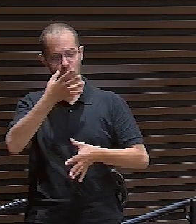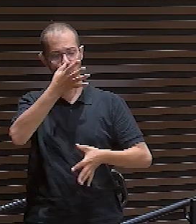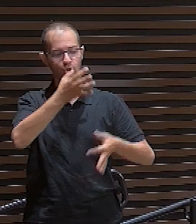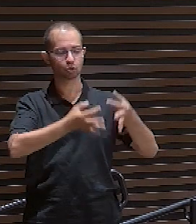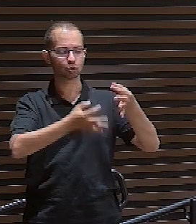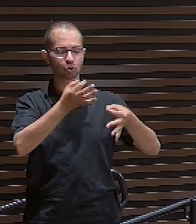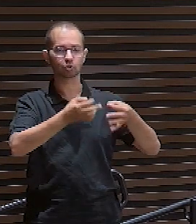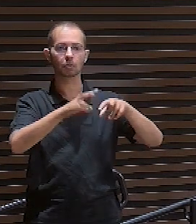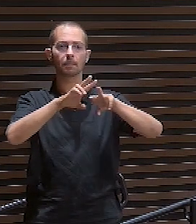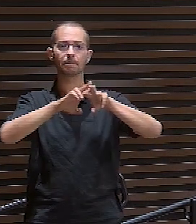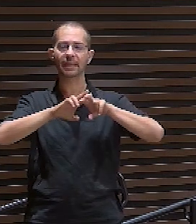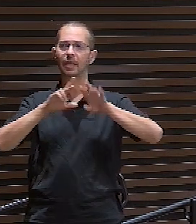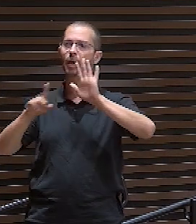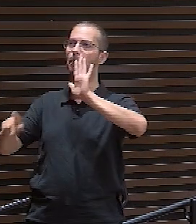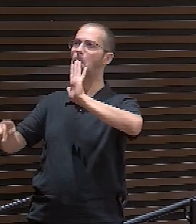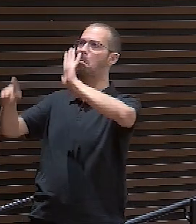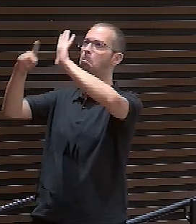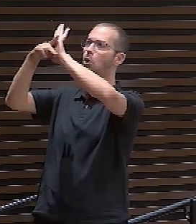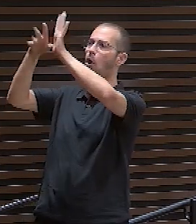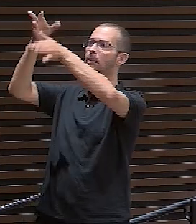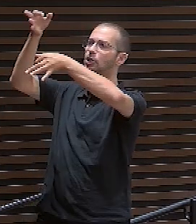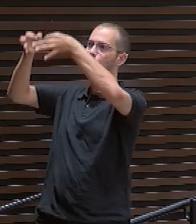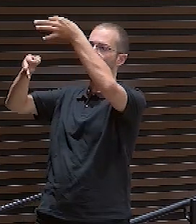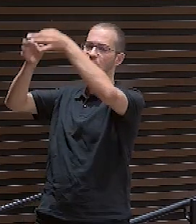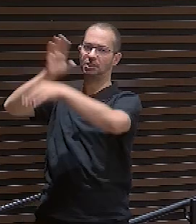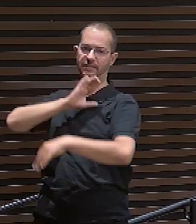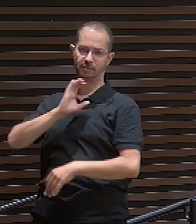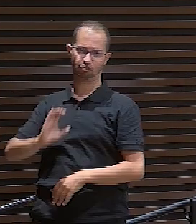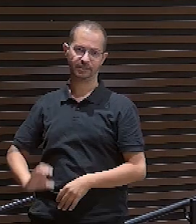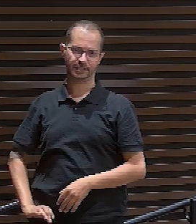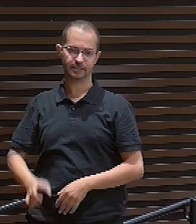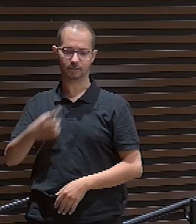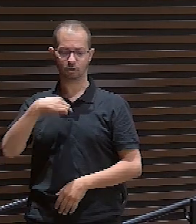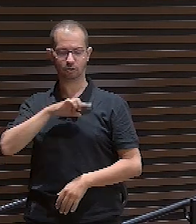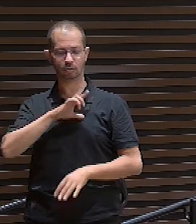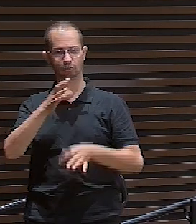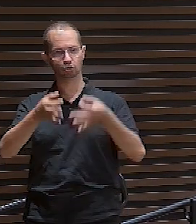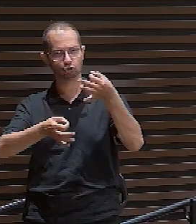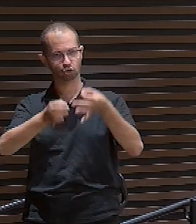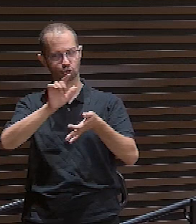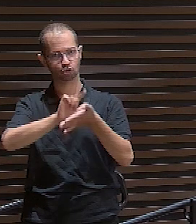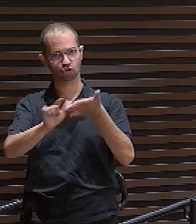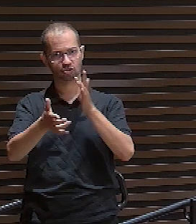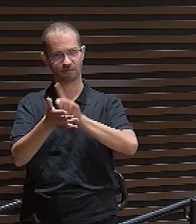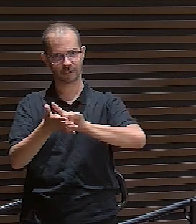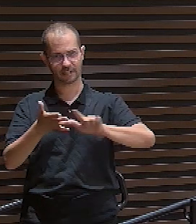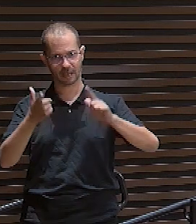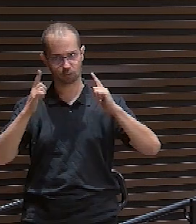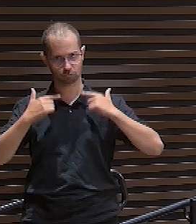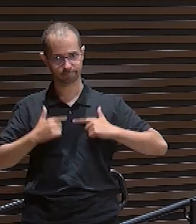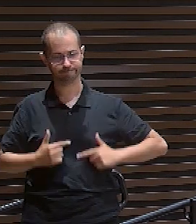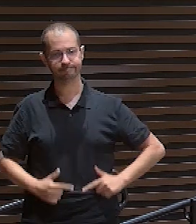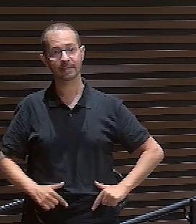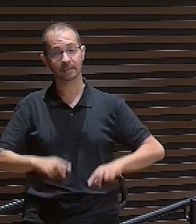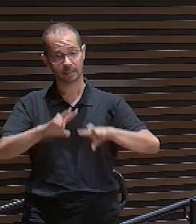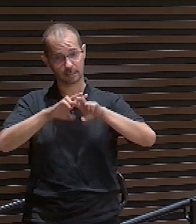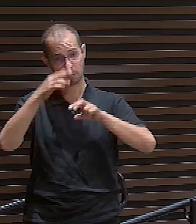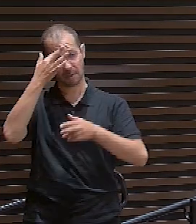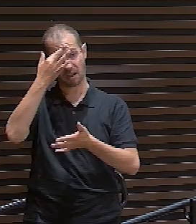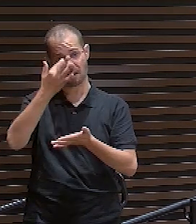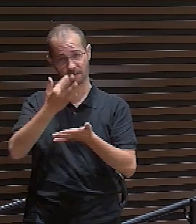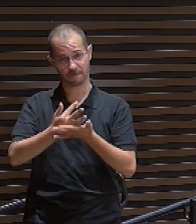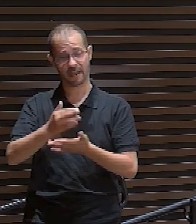pela justiça de Cristo. Fomos justificados. Então, pela fé,